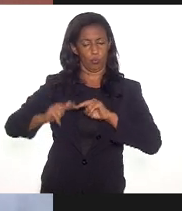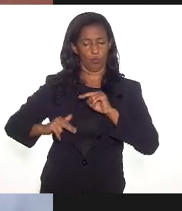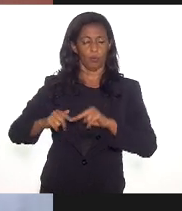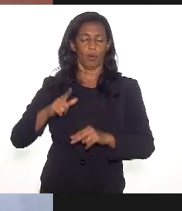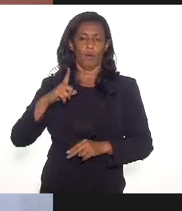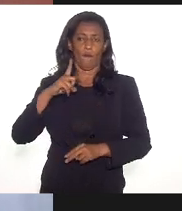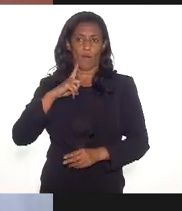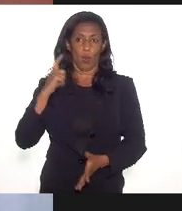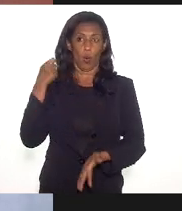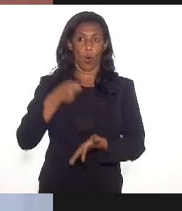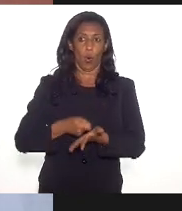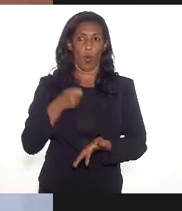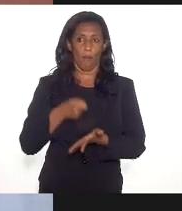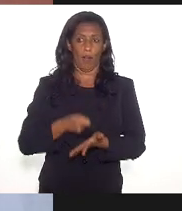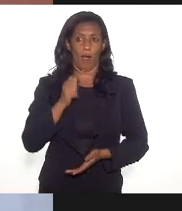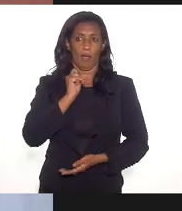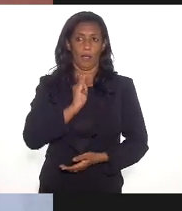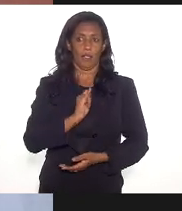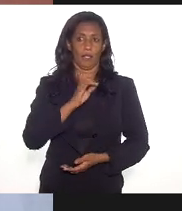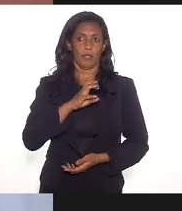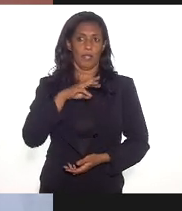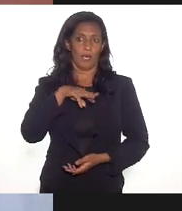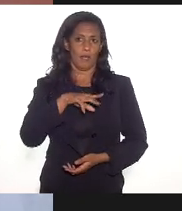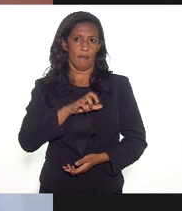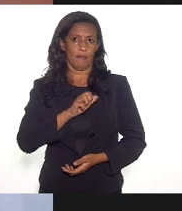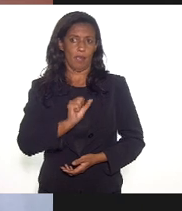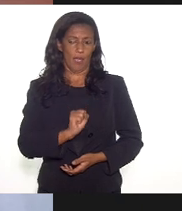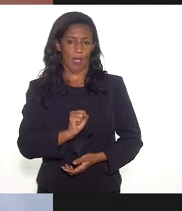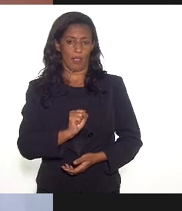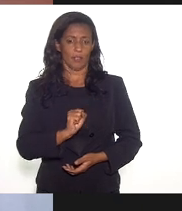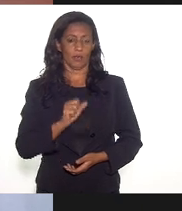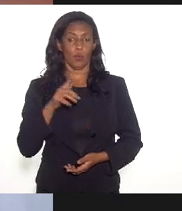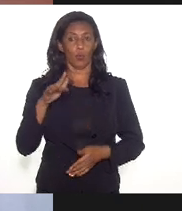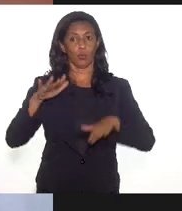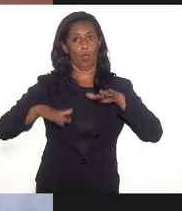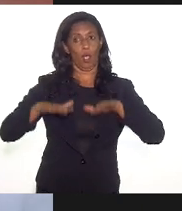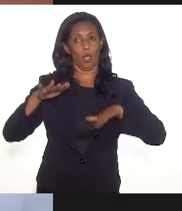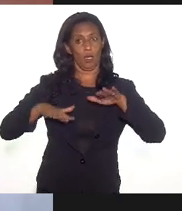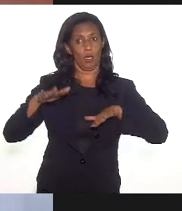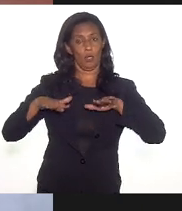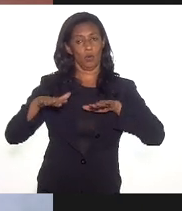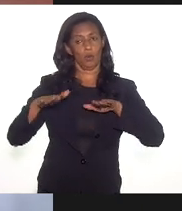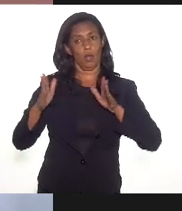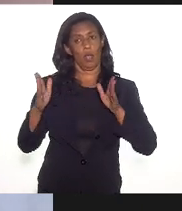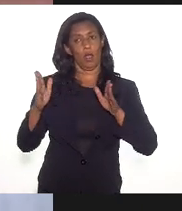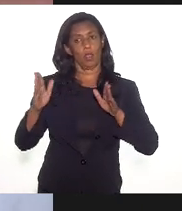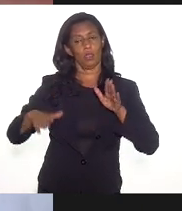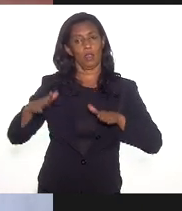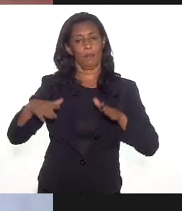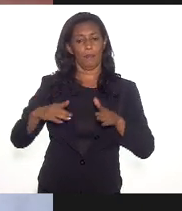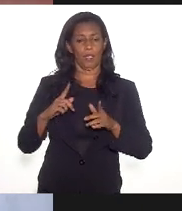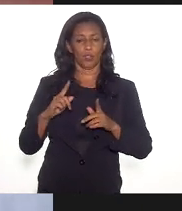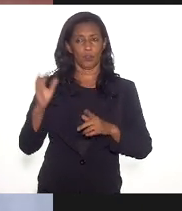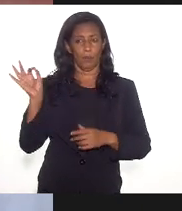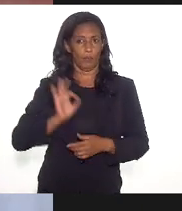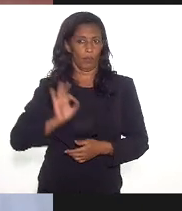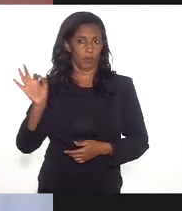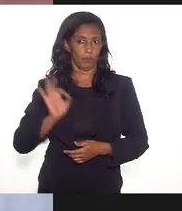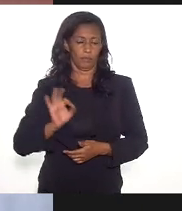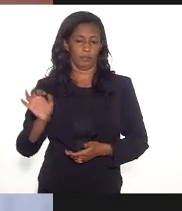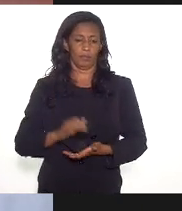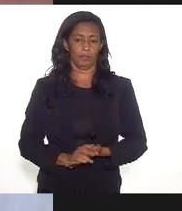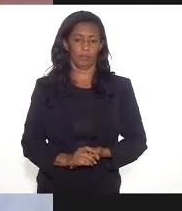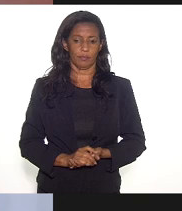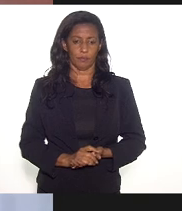haverá cobrança de ICMS cuja alíquota varia de acordo com o consumo do mês. Parece,